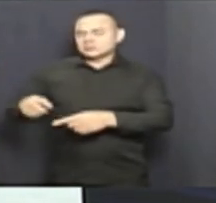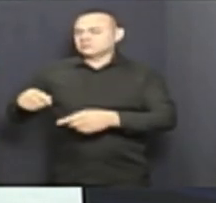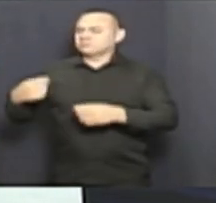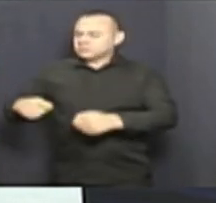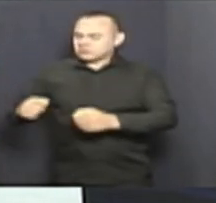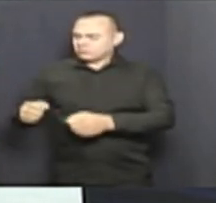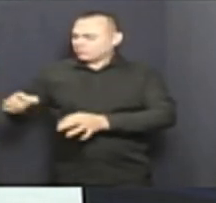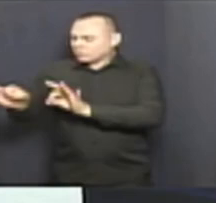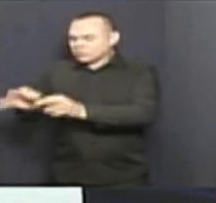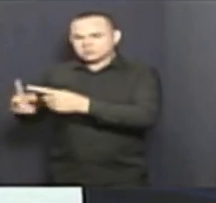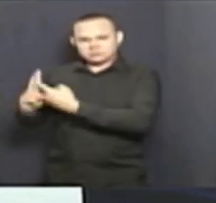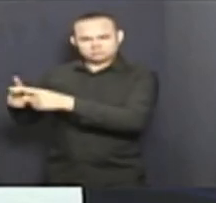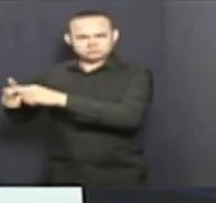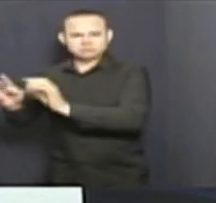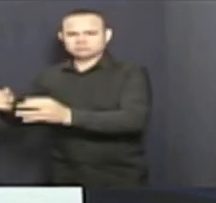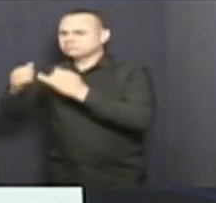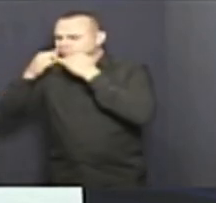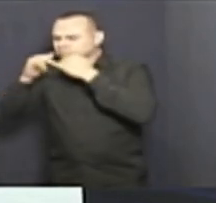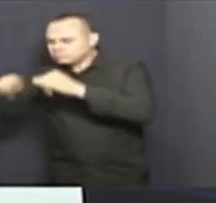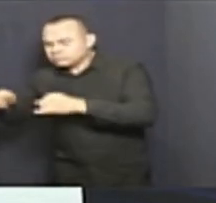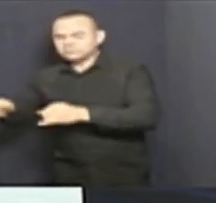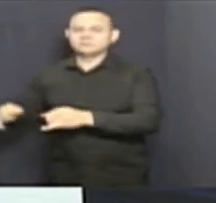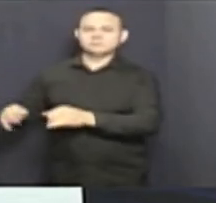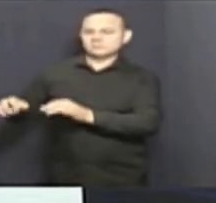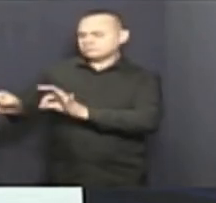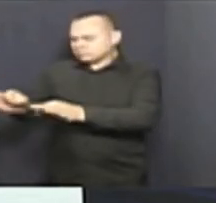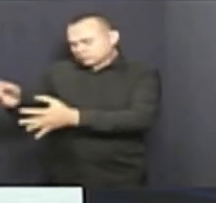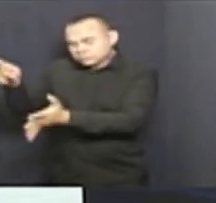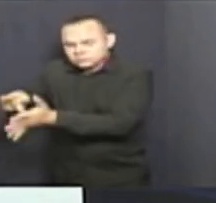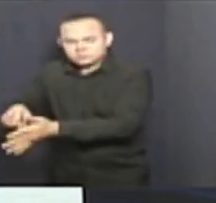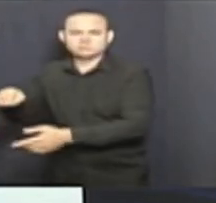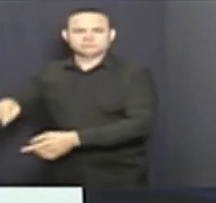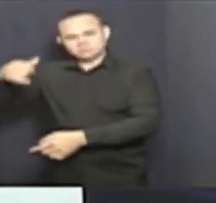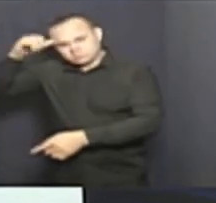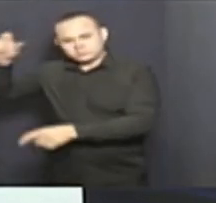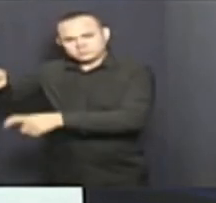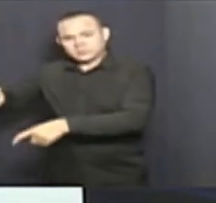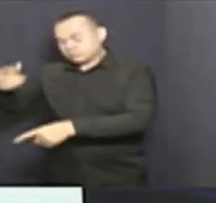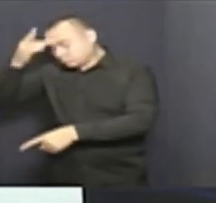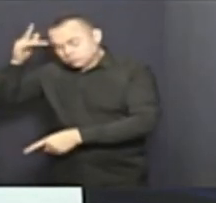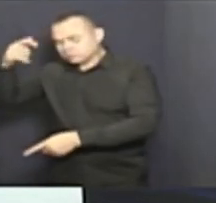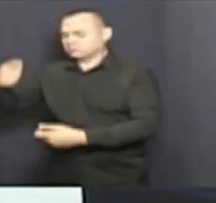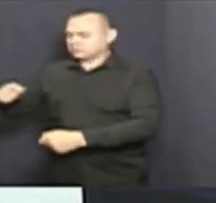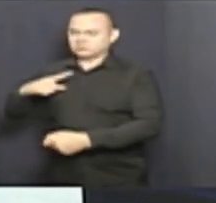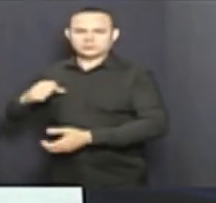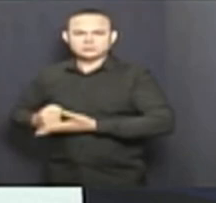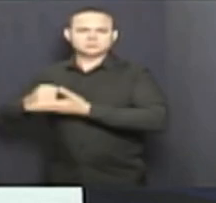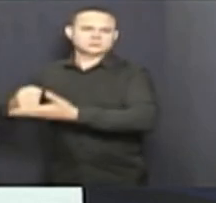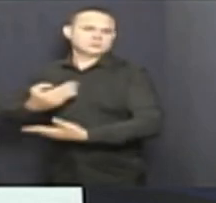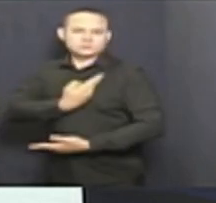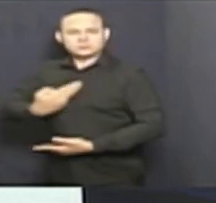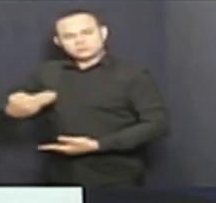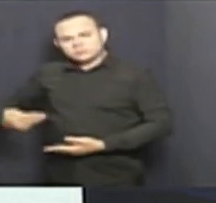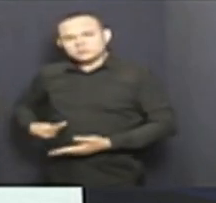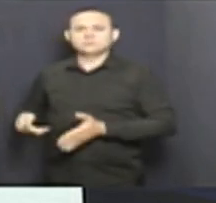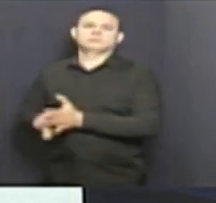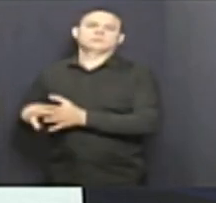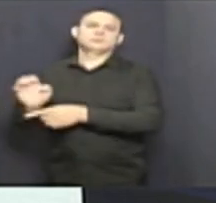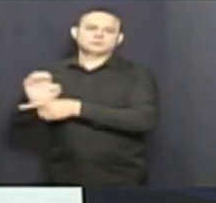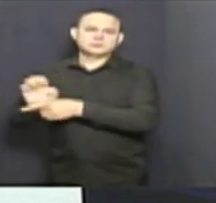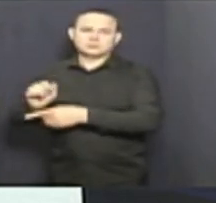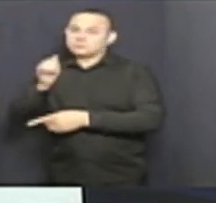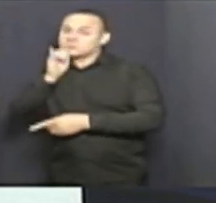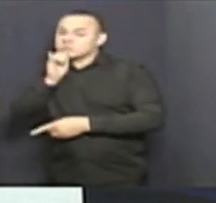na área rural e as pessoas possam estar é recebendo esse suporte esse apoio por parte do governo estadual seja